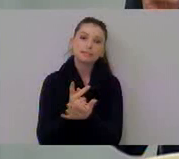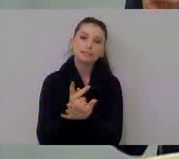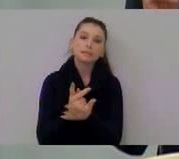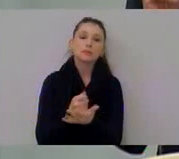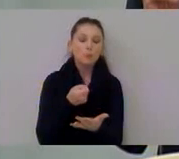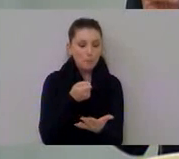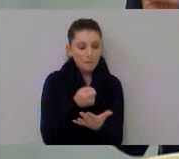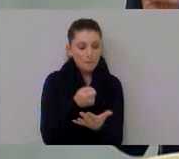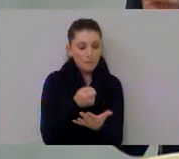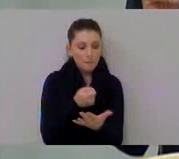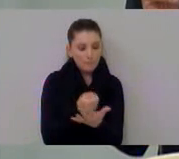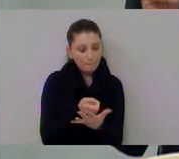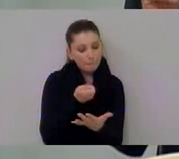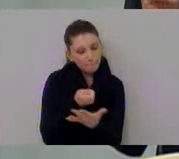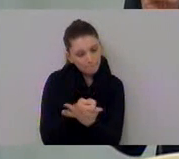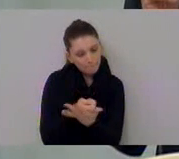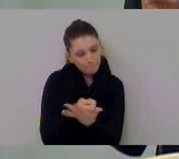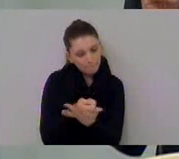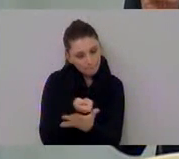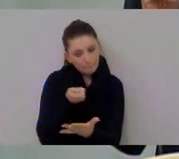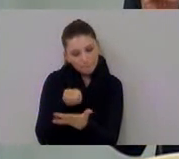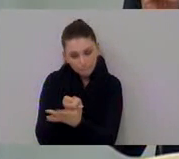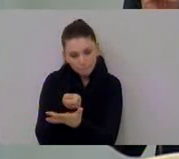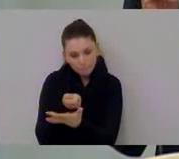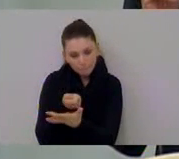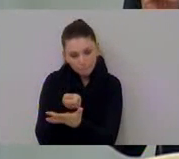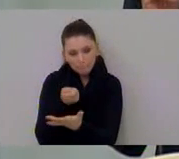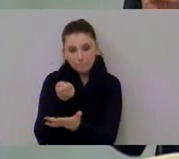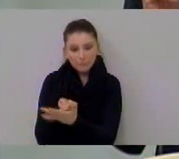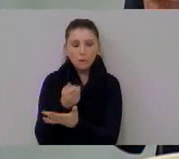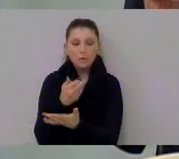diariamente pedindo. Né? E